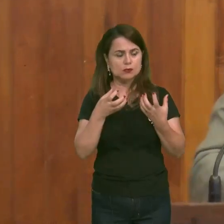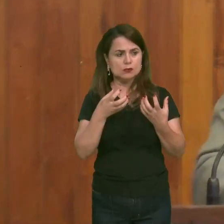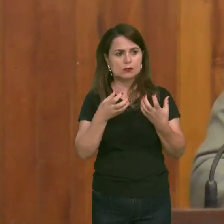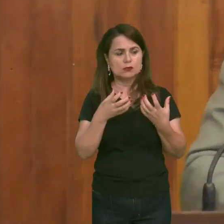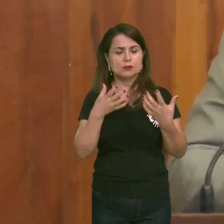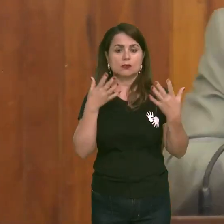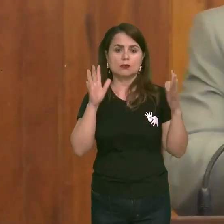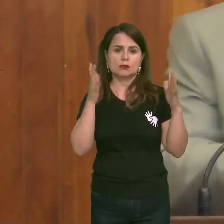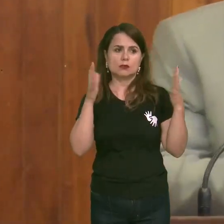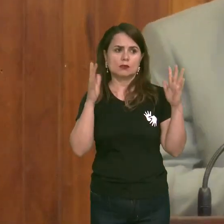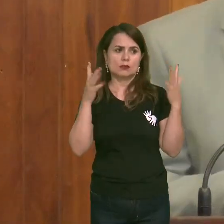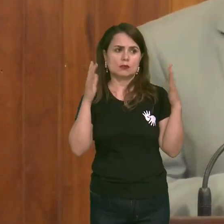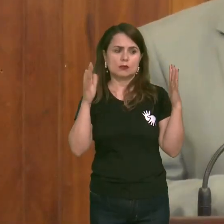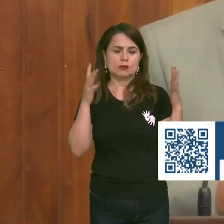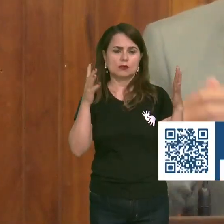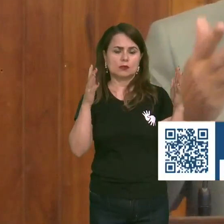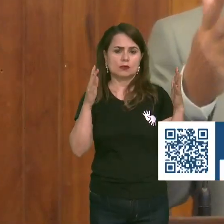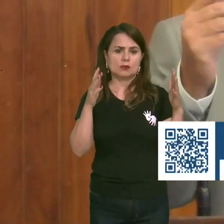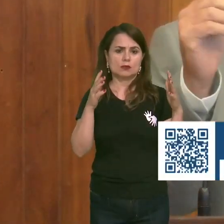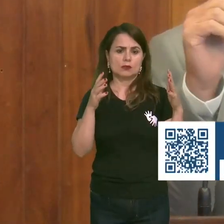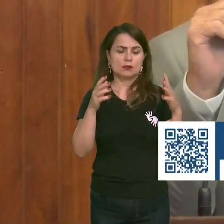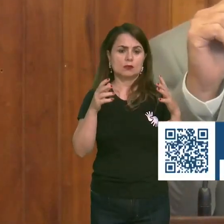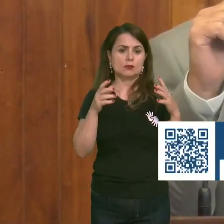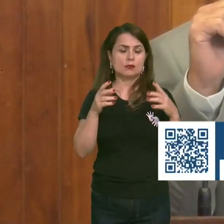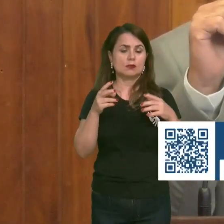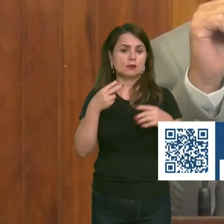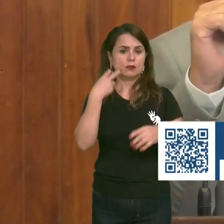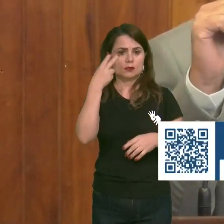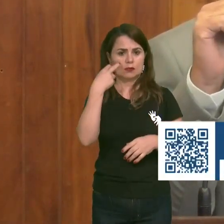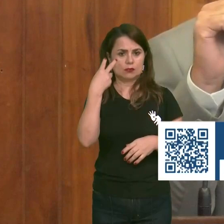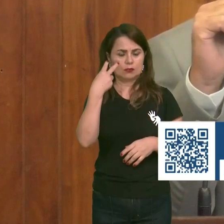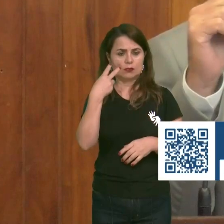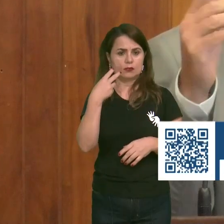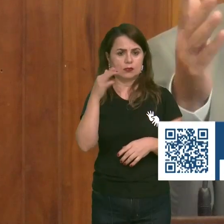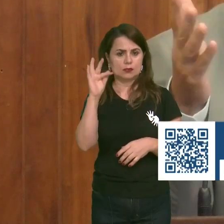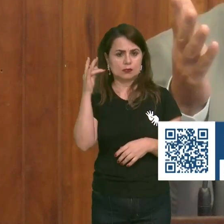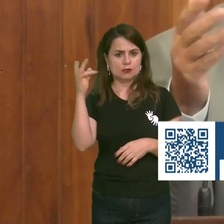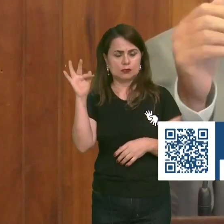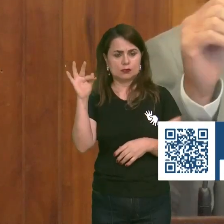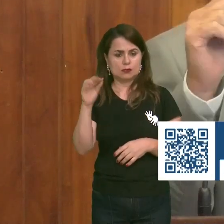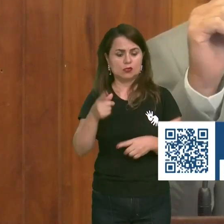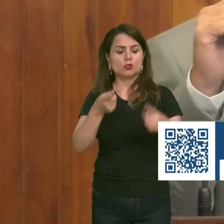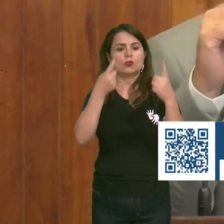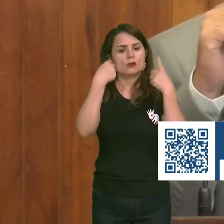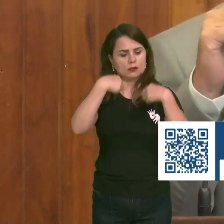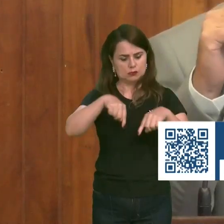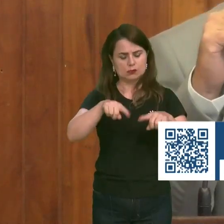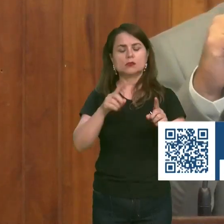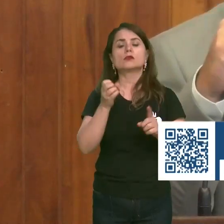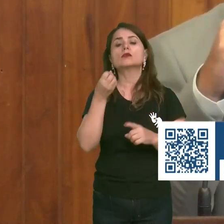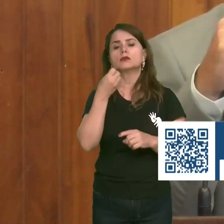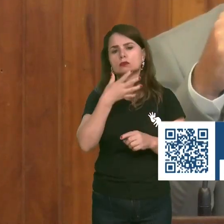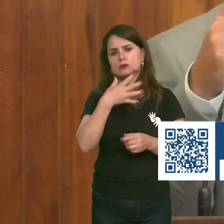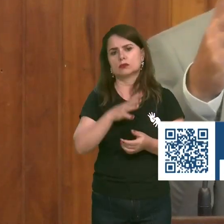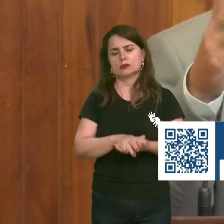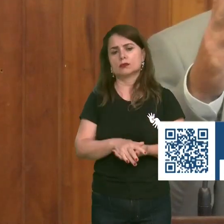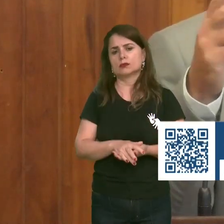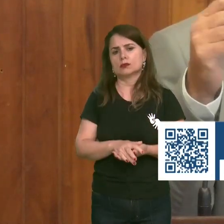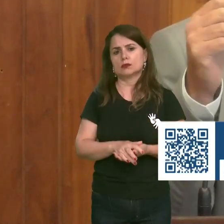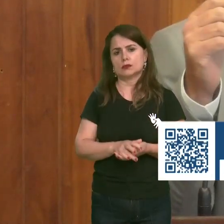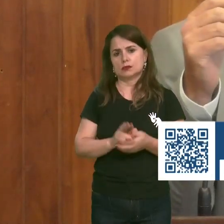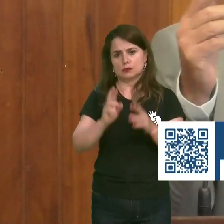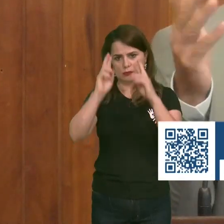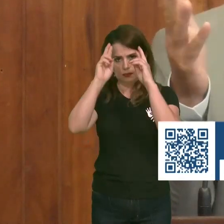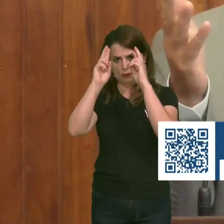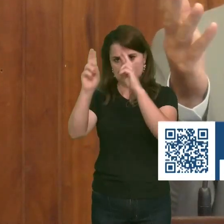parabenizar aqui a postura do nobre Vereador feffer e com certeza nos